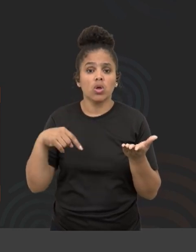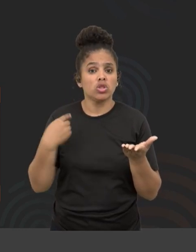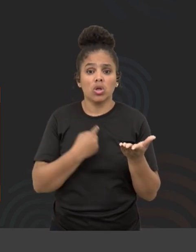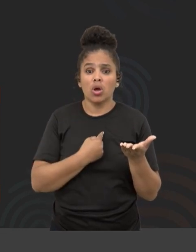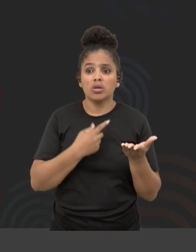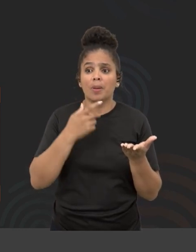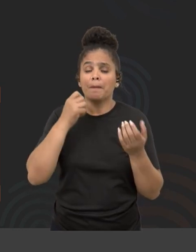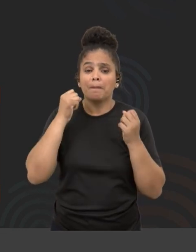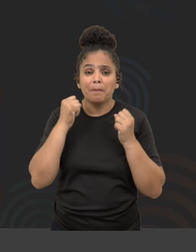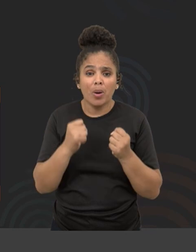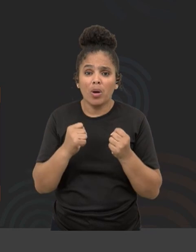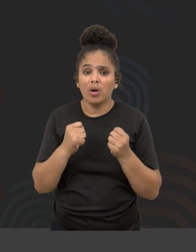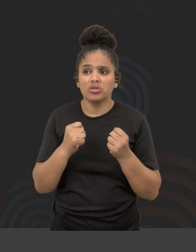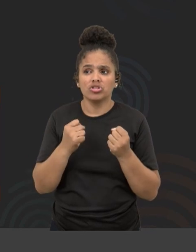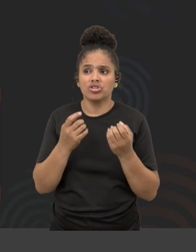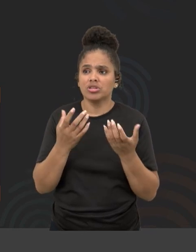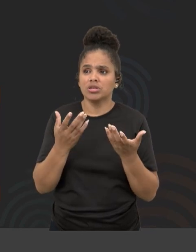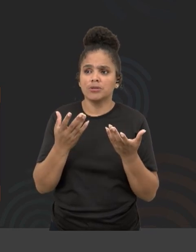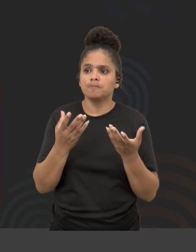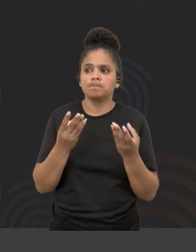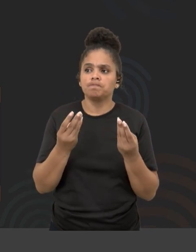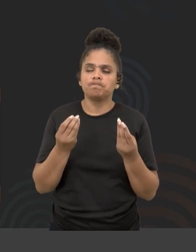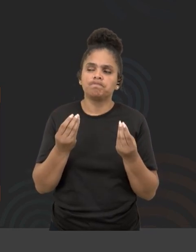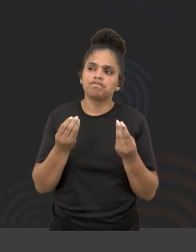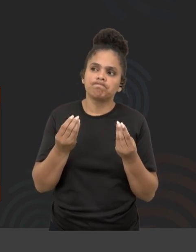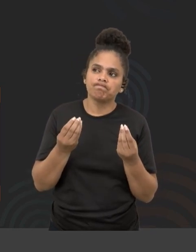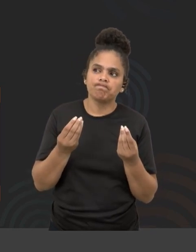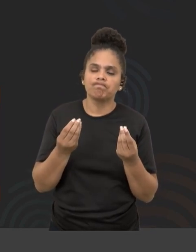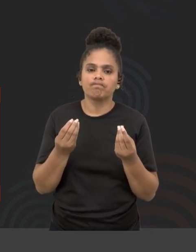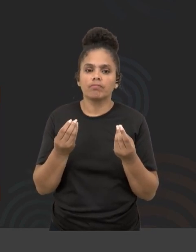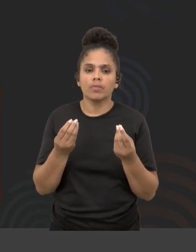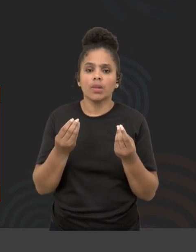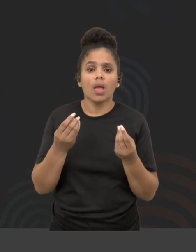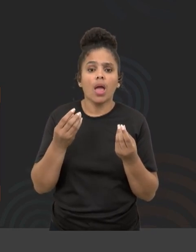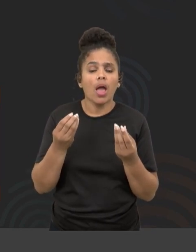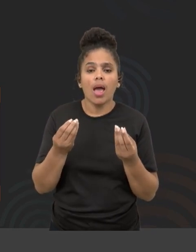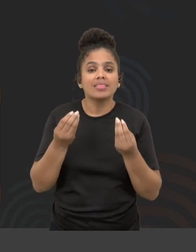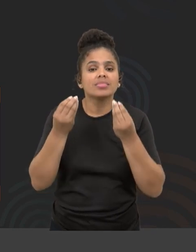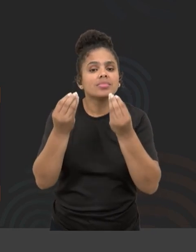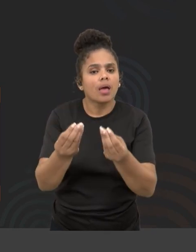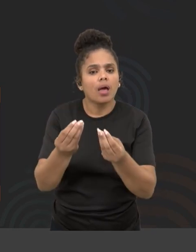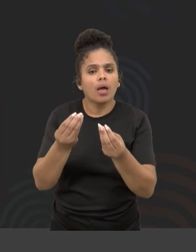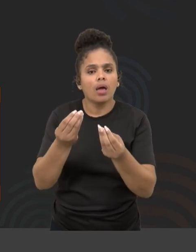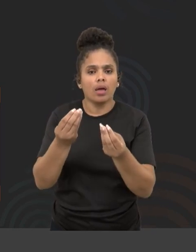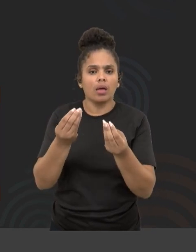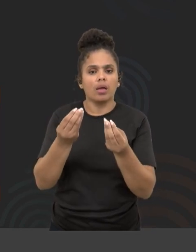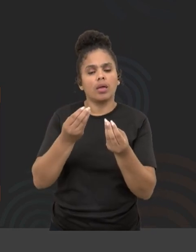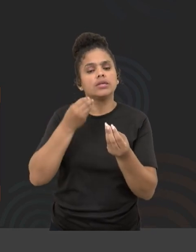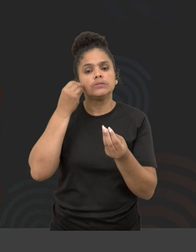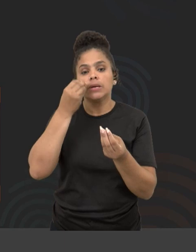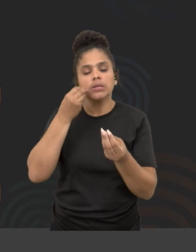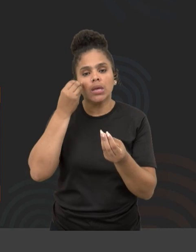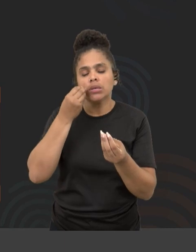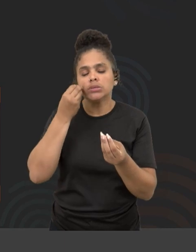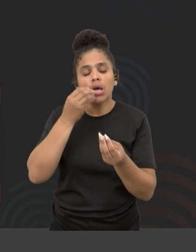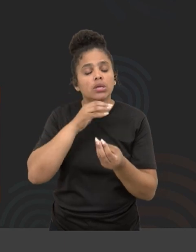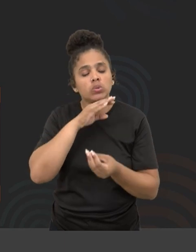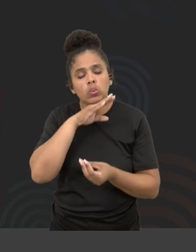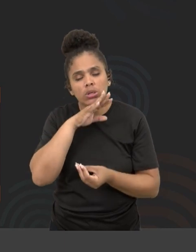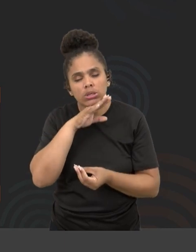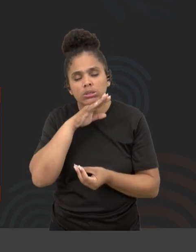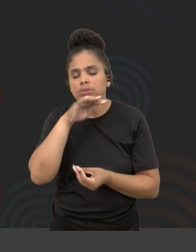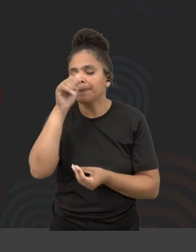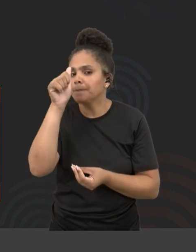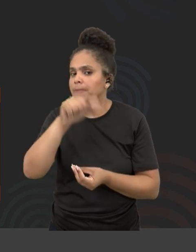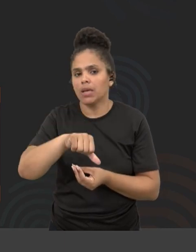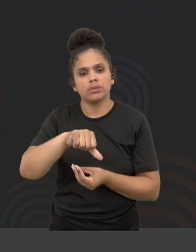levando elas a, a ter experiências muito ruins, muito péssimas, e